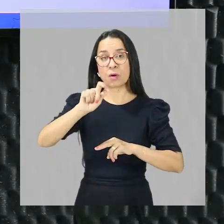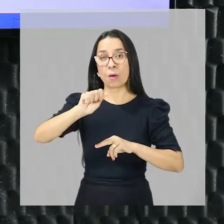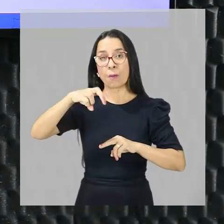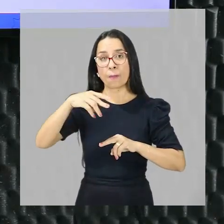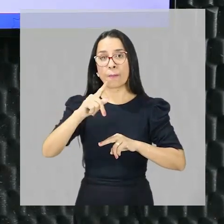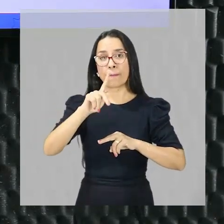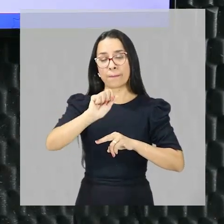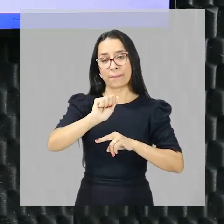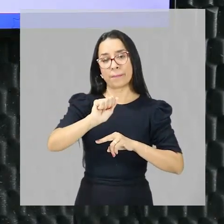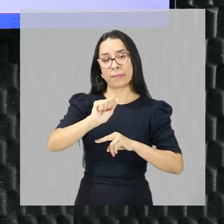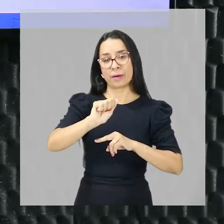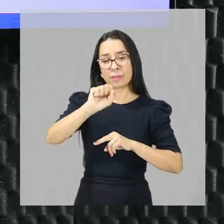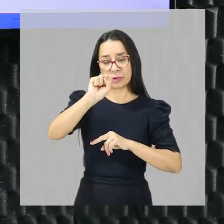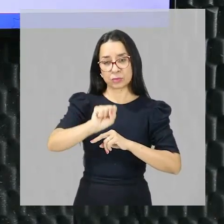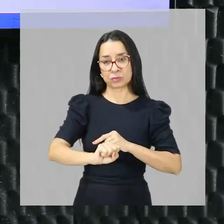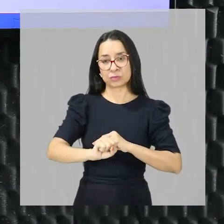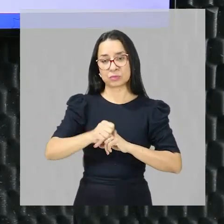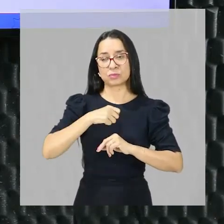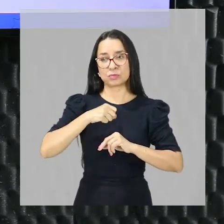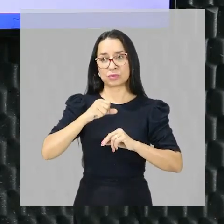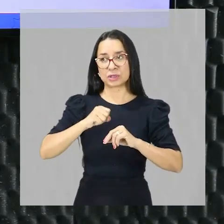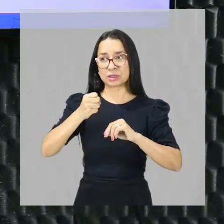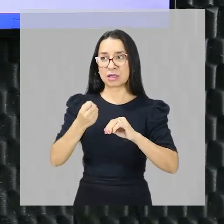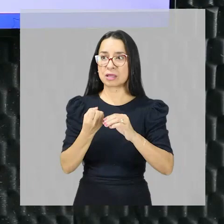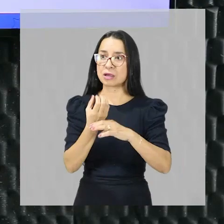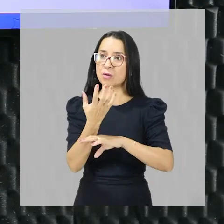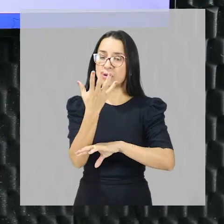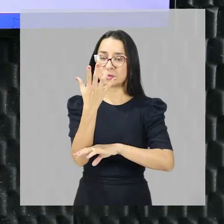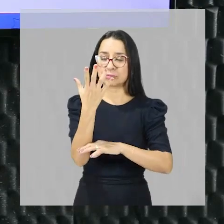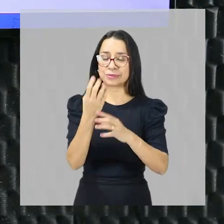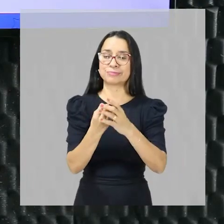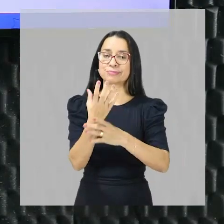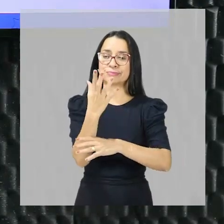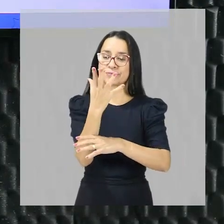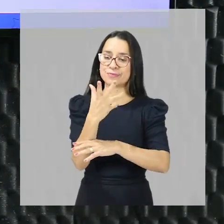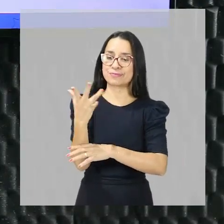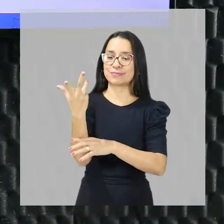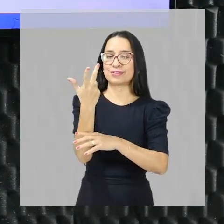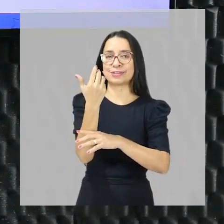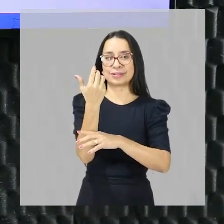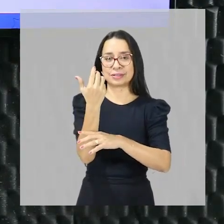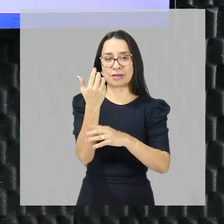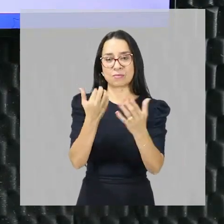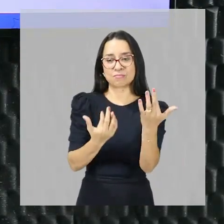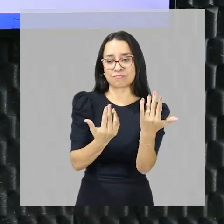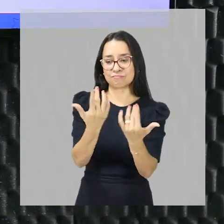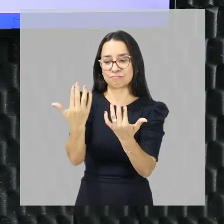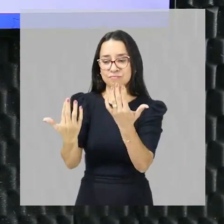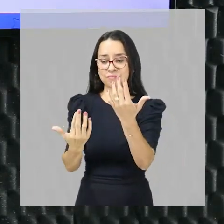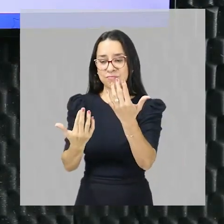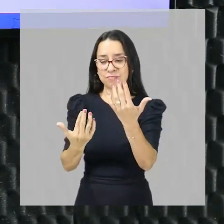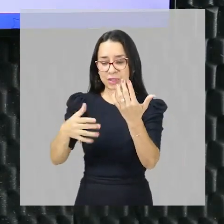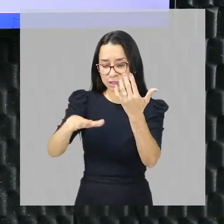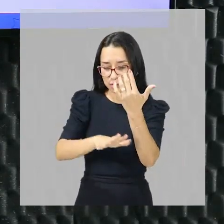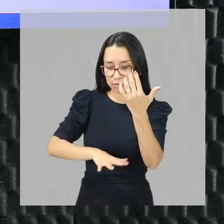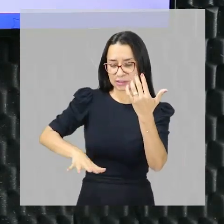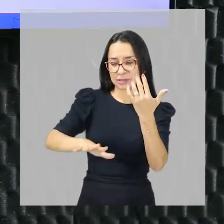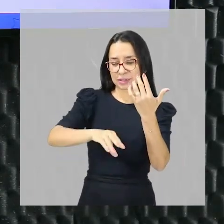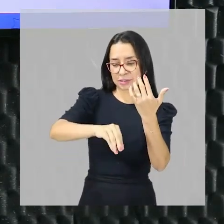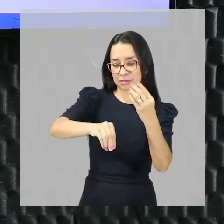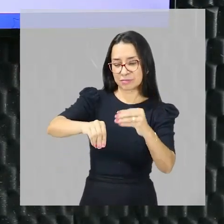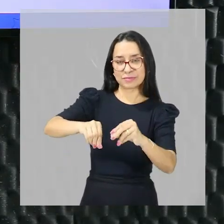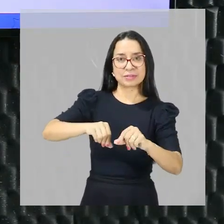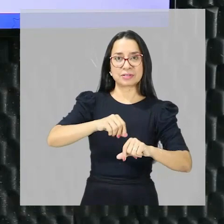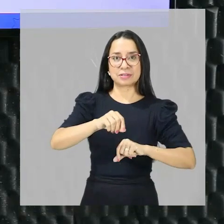base arenosa, ou seja, ele tem a sua cobertura vegetal, mas embaixo dele é areia. E aí, galera, quando tu faz uma pressão excessiva com as